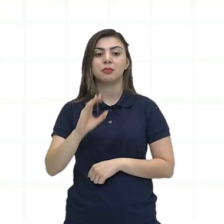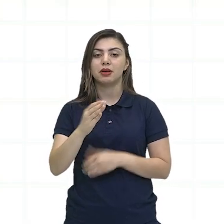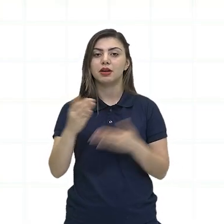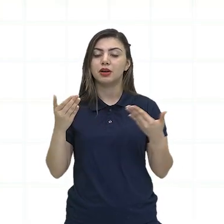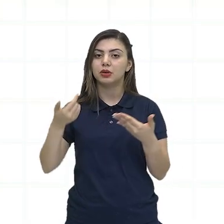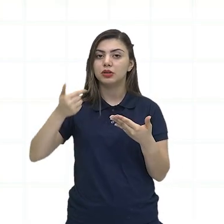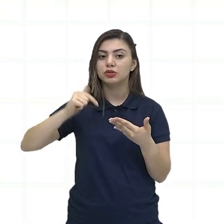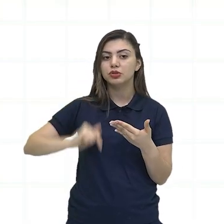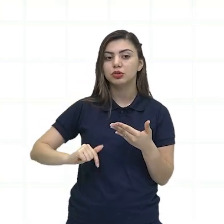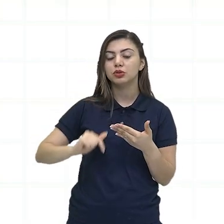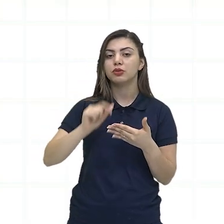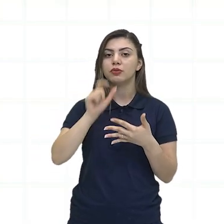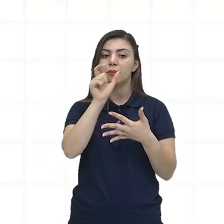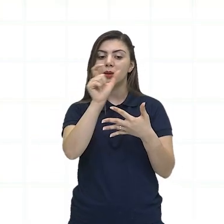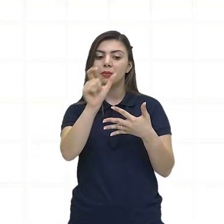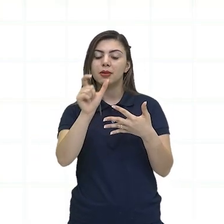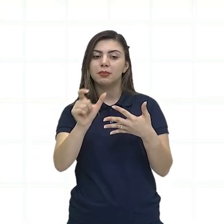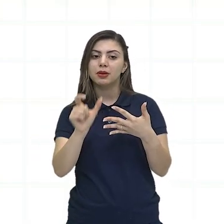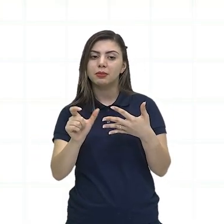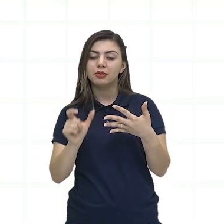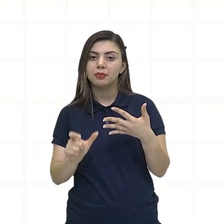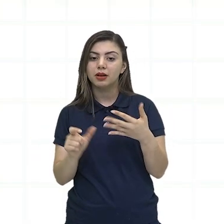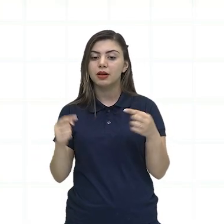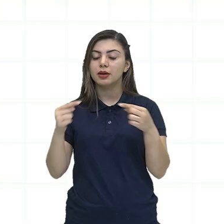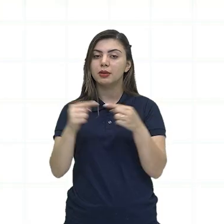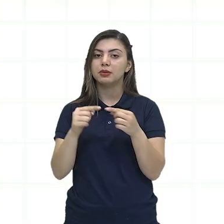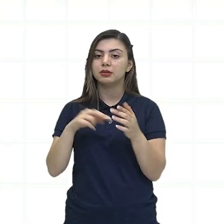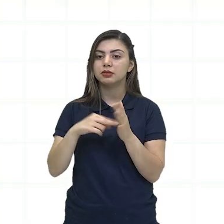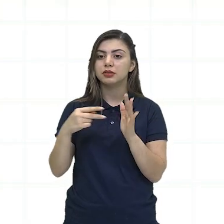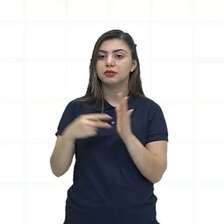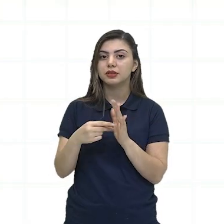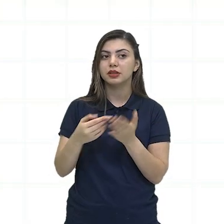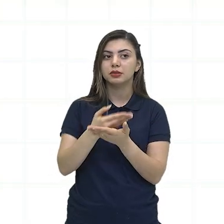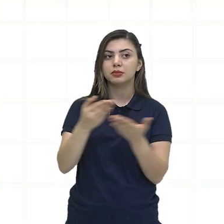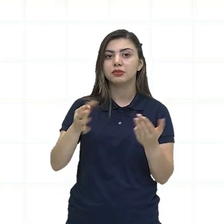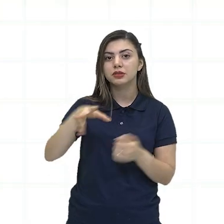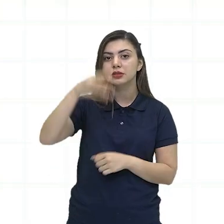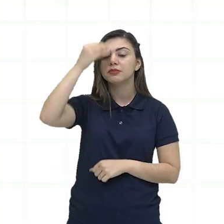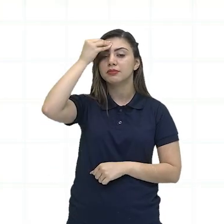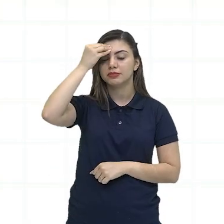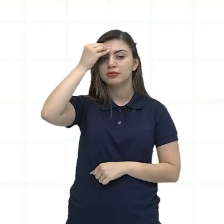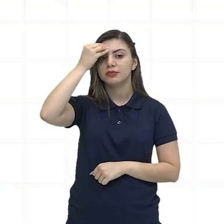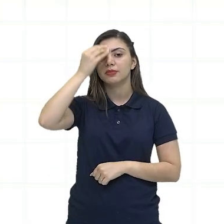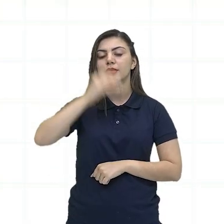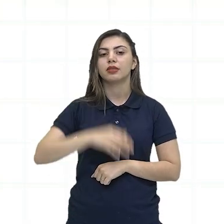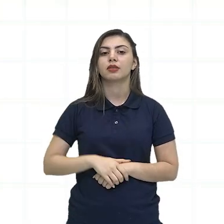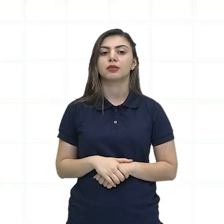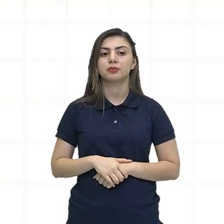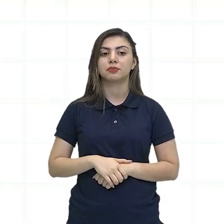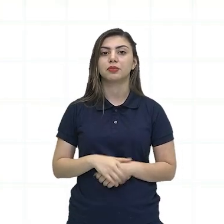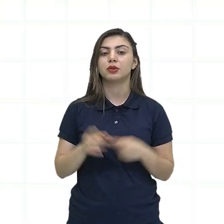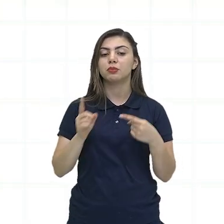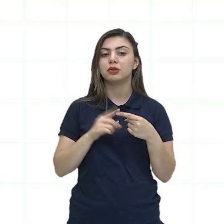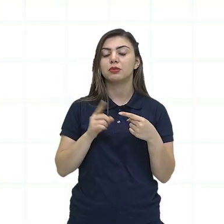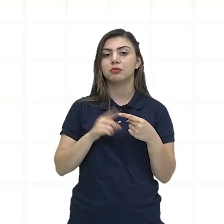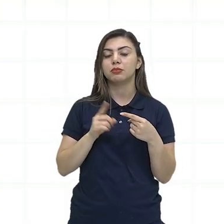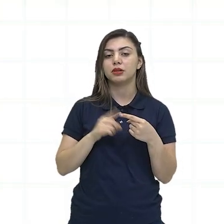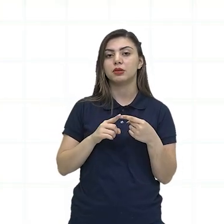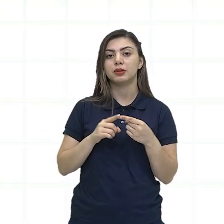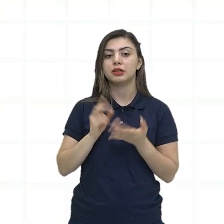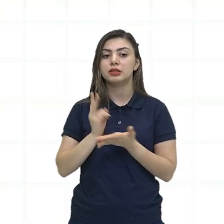e o significado, que é para vocês memorizarem. Nós temos always, que é sempre, usually, que